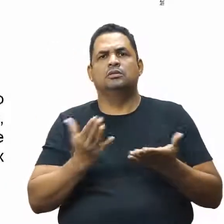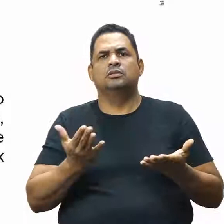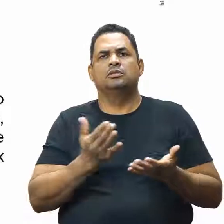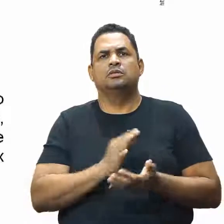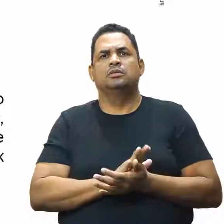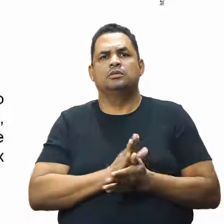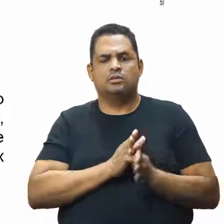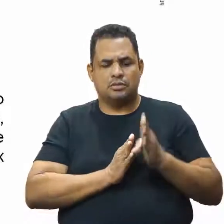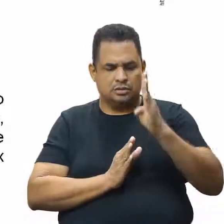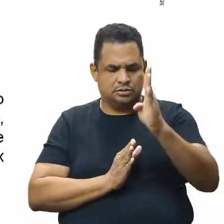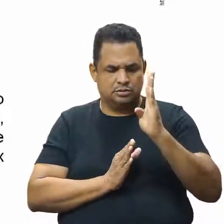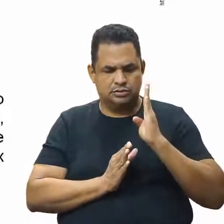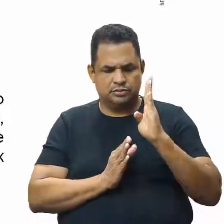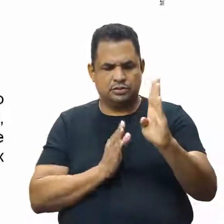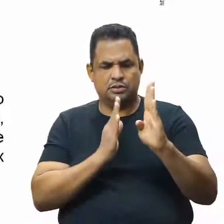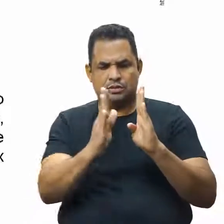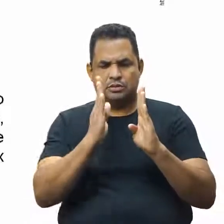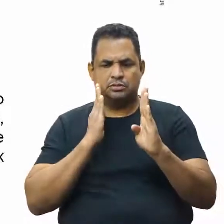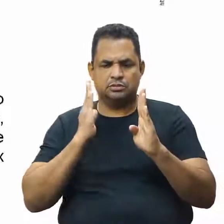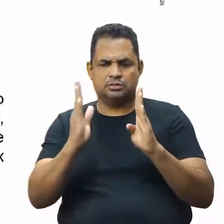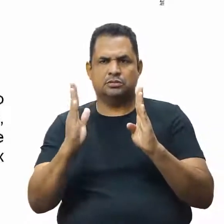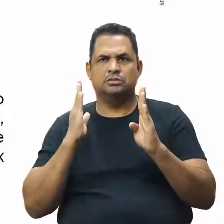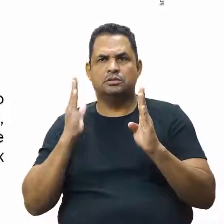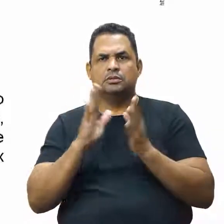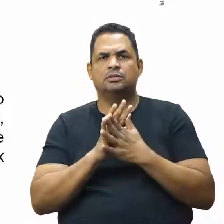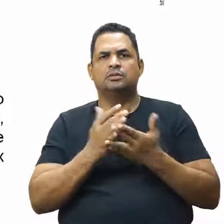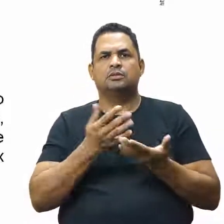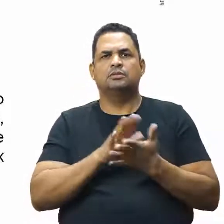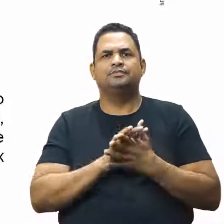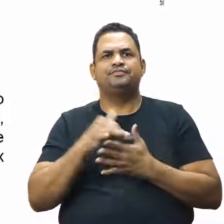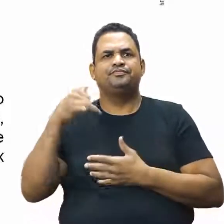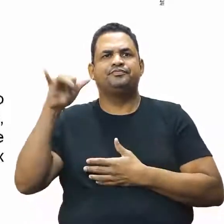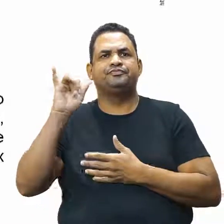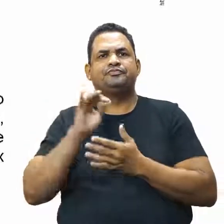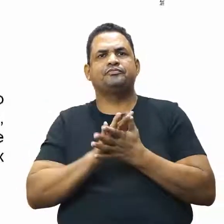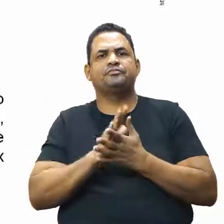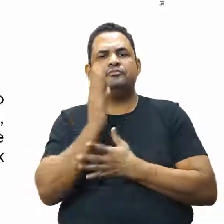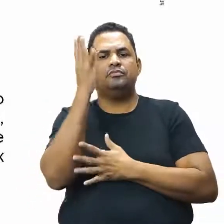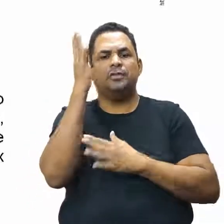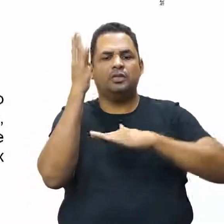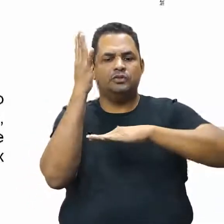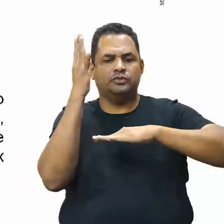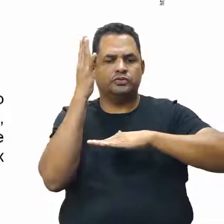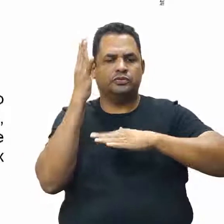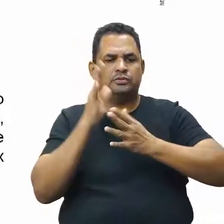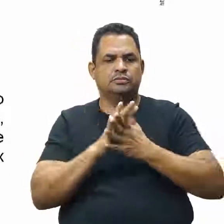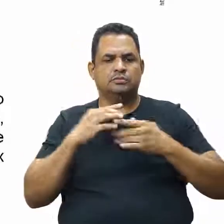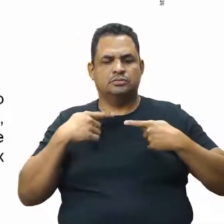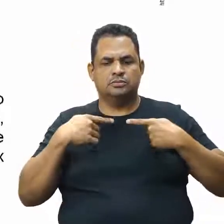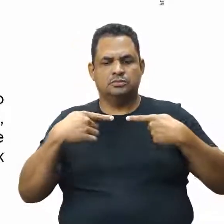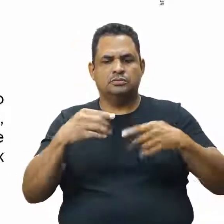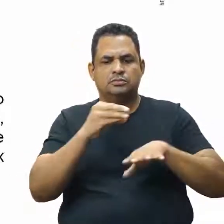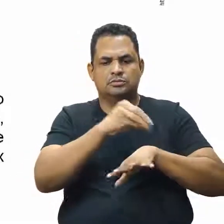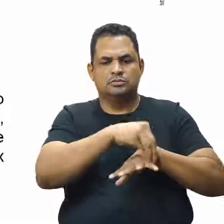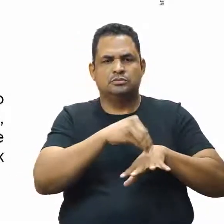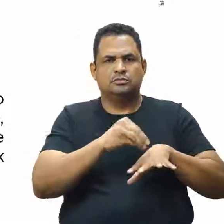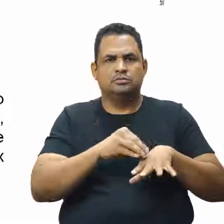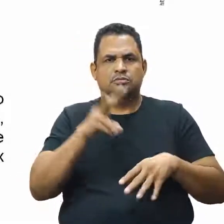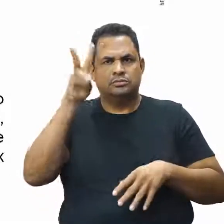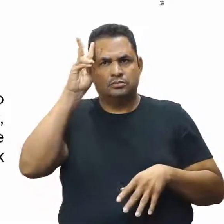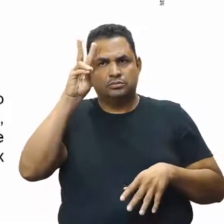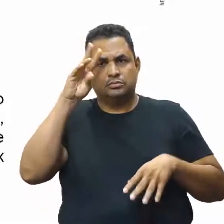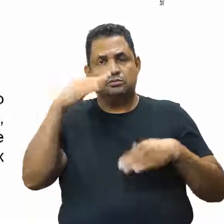às fileiras, para evitar o quê, professor? Evitar o processo de sombreamento, competição entre os nutrientes,